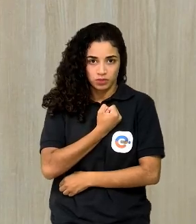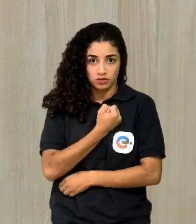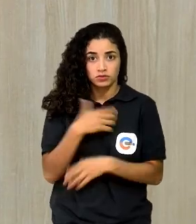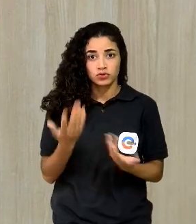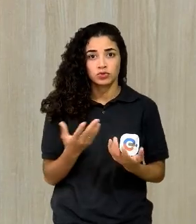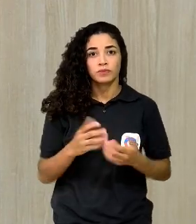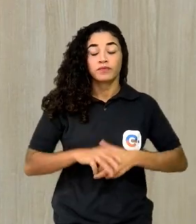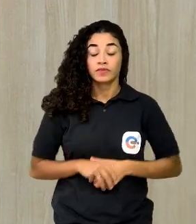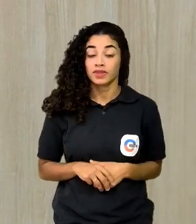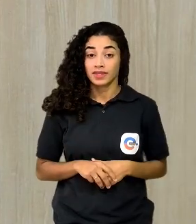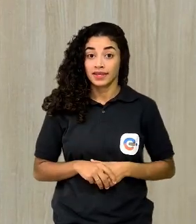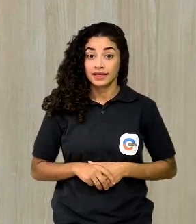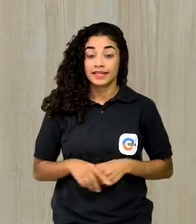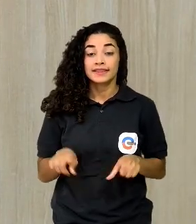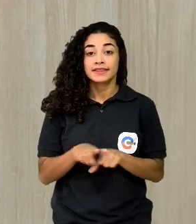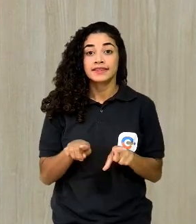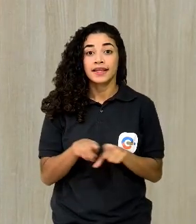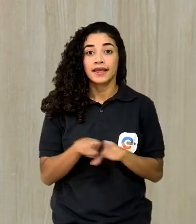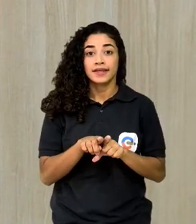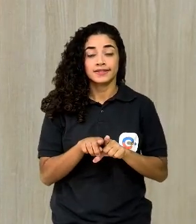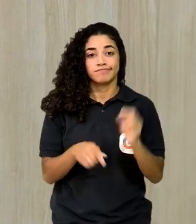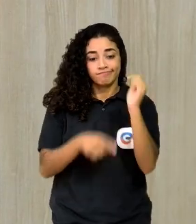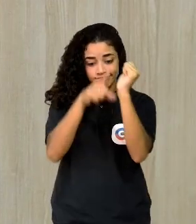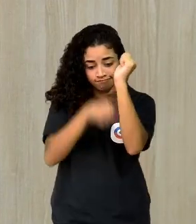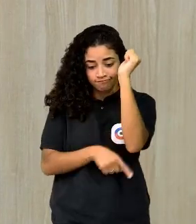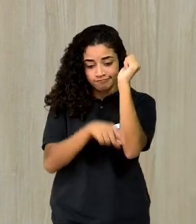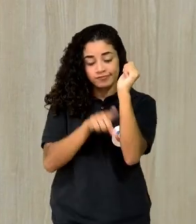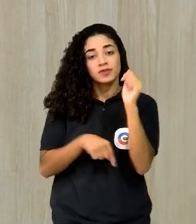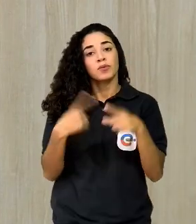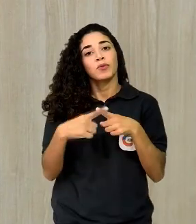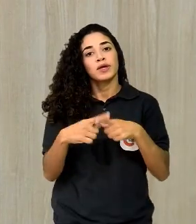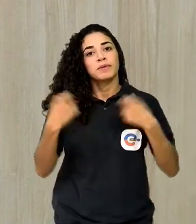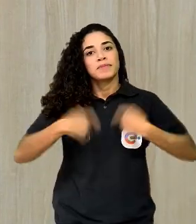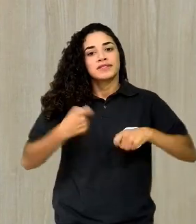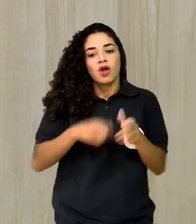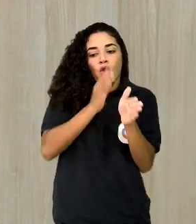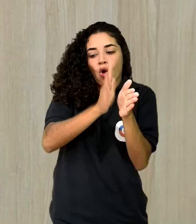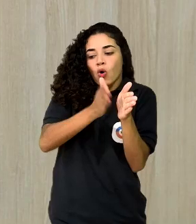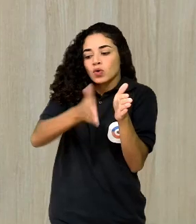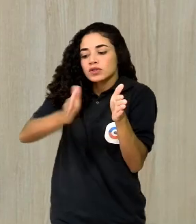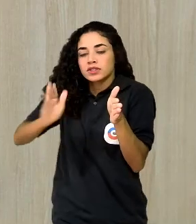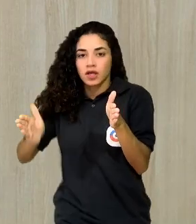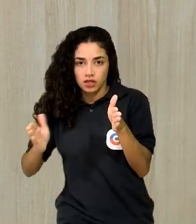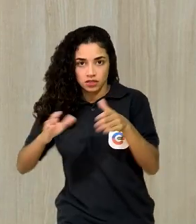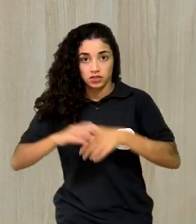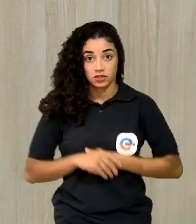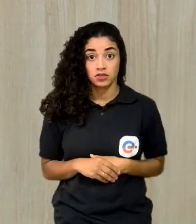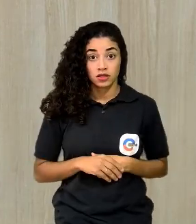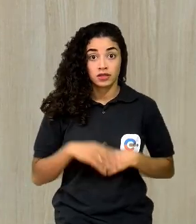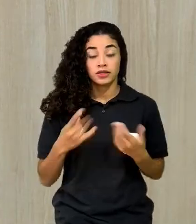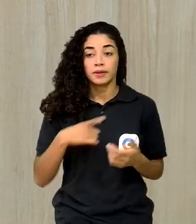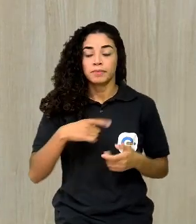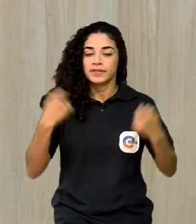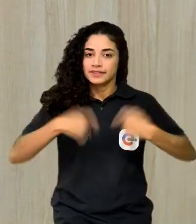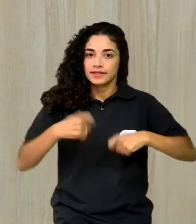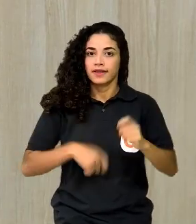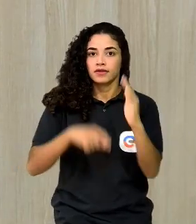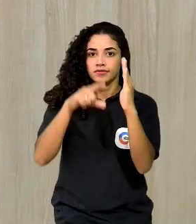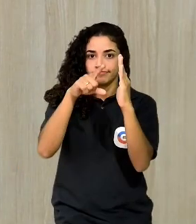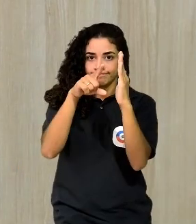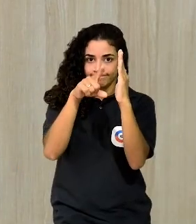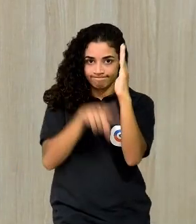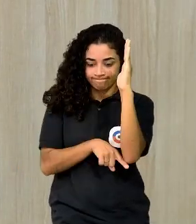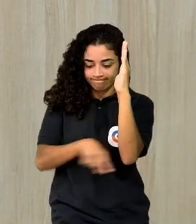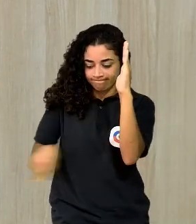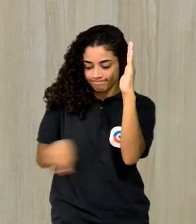ordenado, porque sempre vai ter que ter uma ordem. Primeiro, a posição em relação ao eixo horizontal, que é o eixo